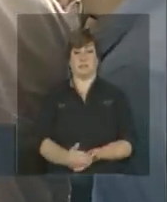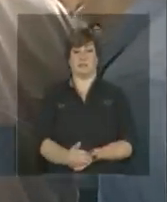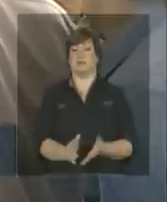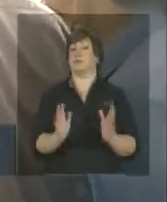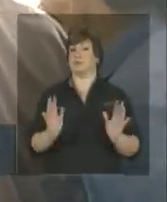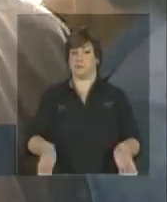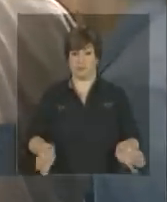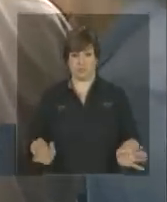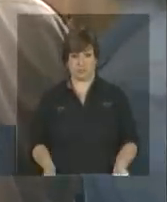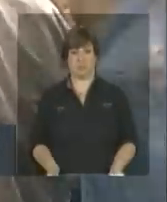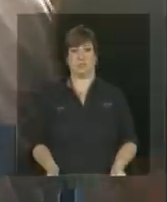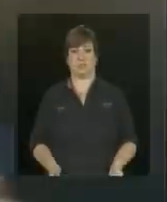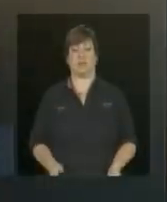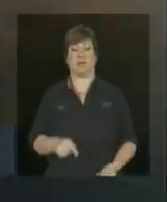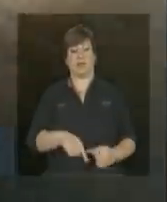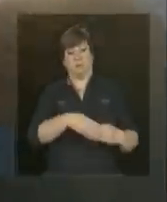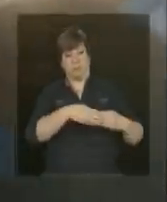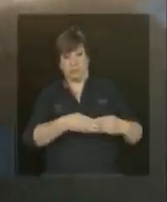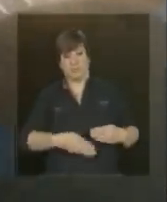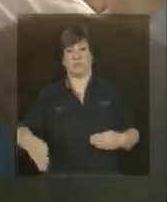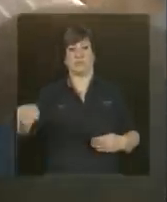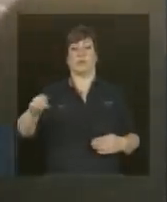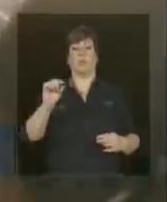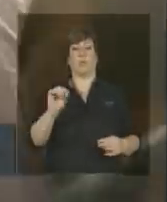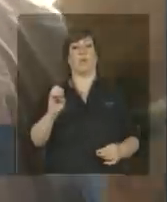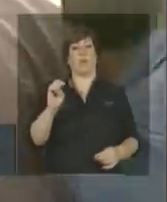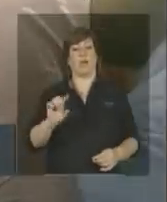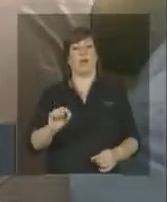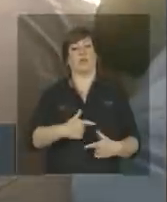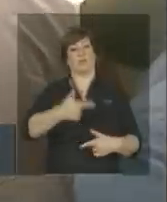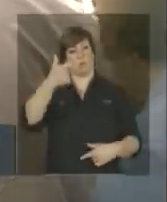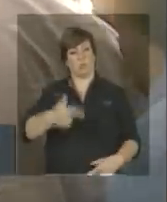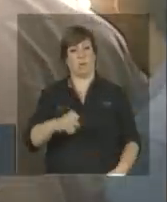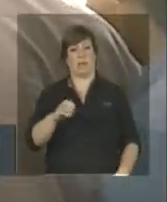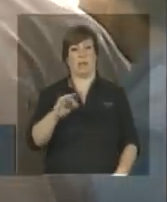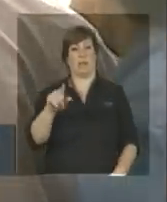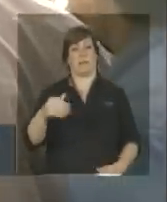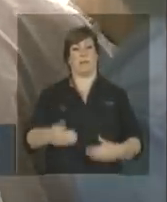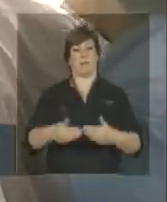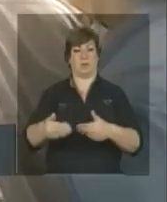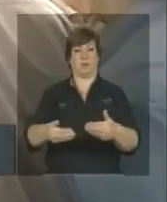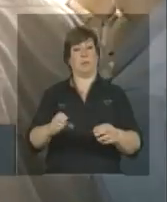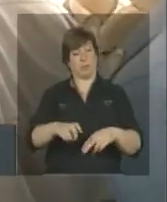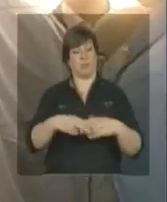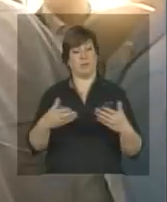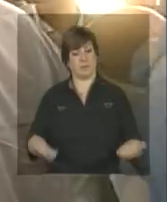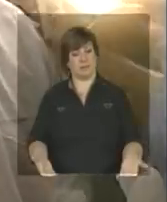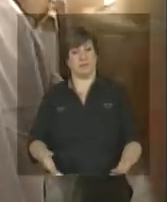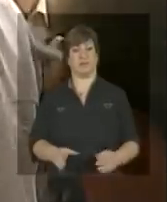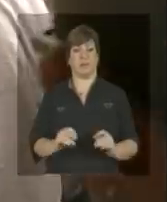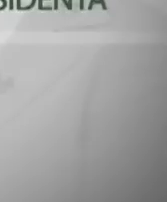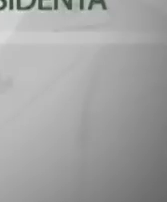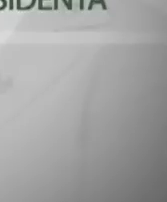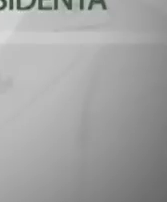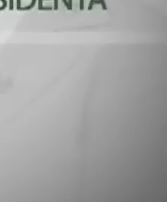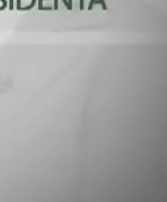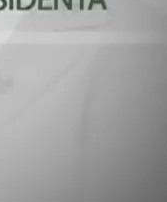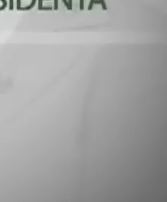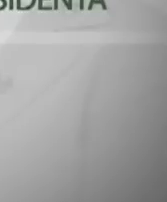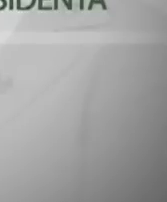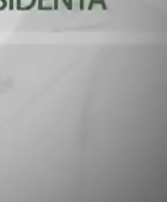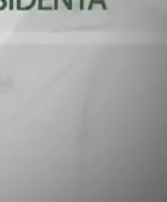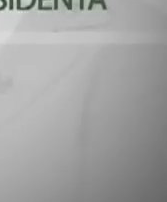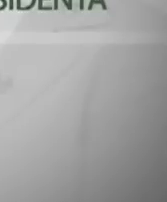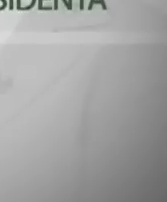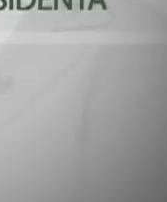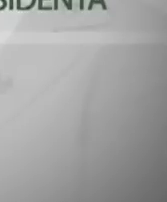mas ela está dada. Dali para frente é a segunda etapa do processo. É por isso. Ok, obrigado. Depois de um